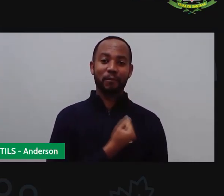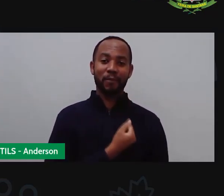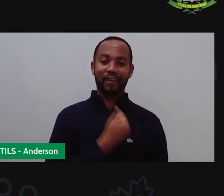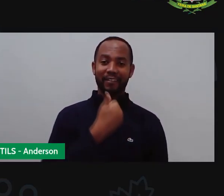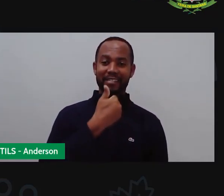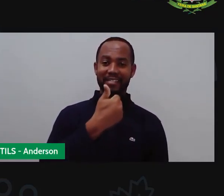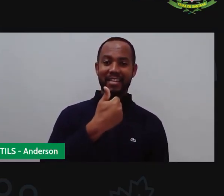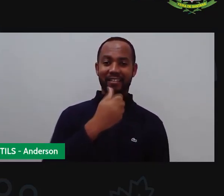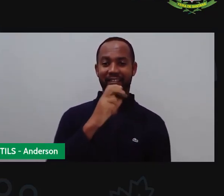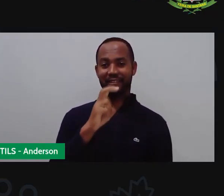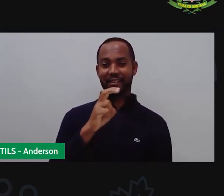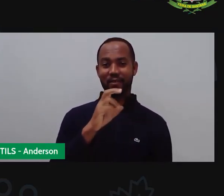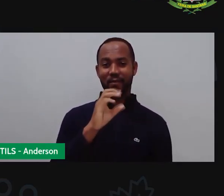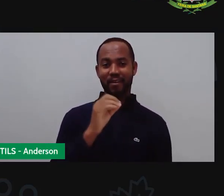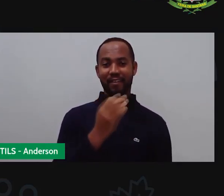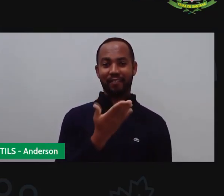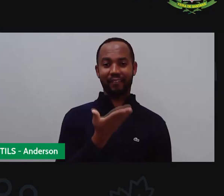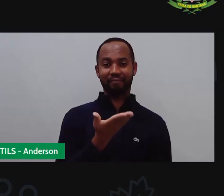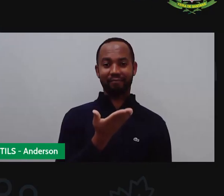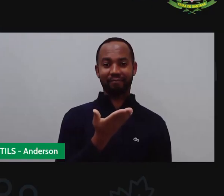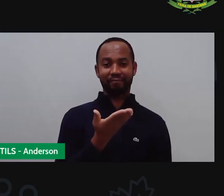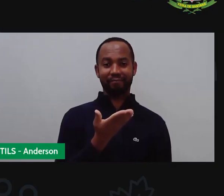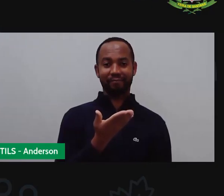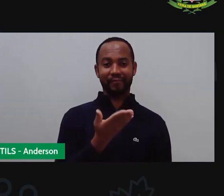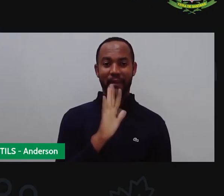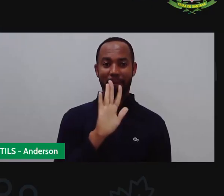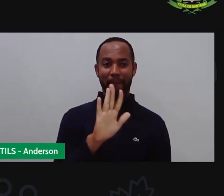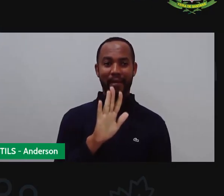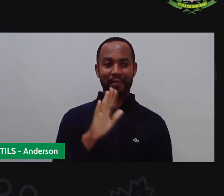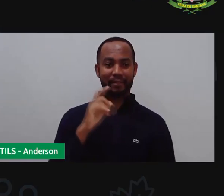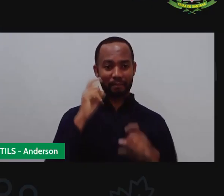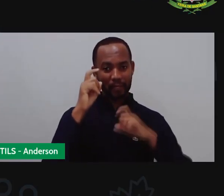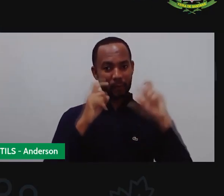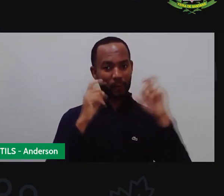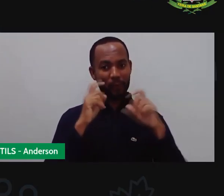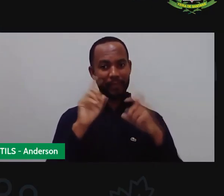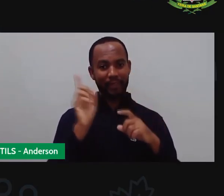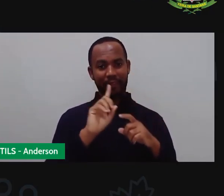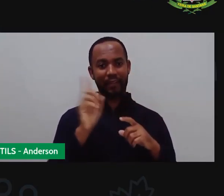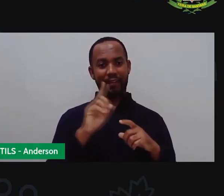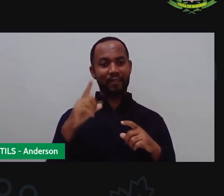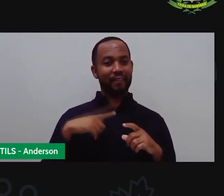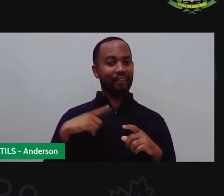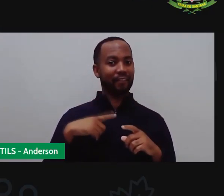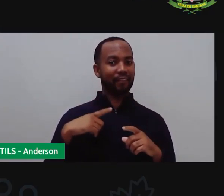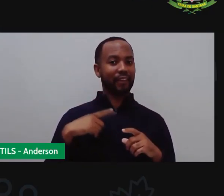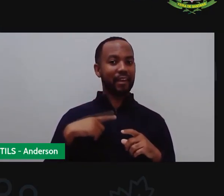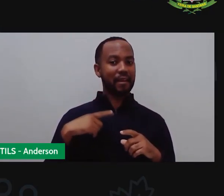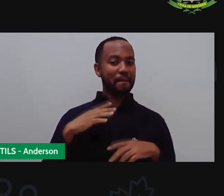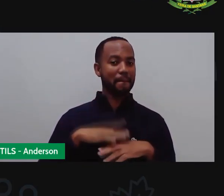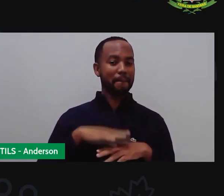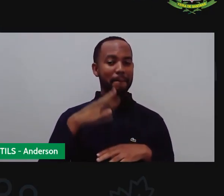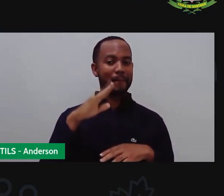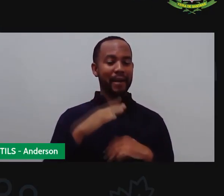150! Olha só! Ó, mas não se preocupe, porque ainda temos mais surpresas para vocês. Pois